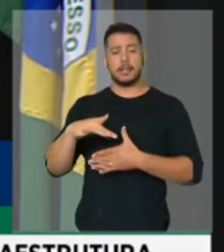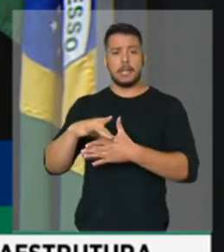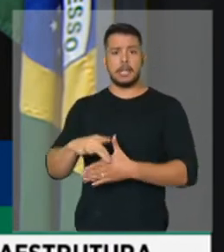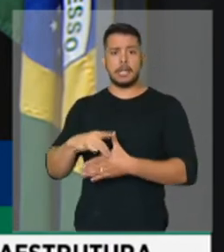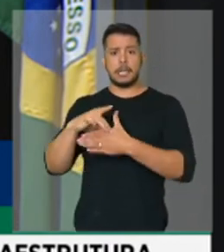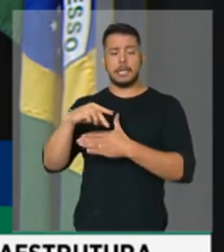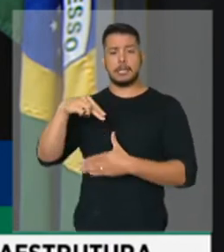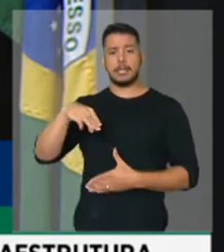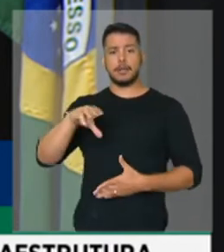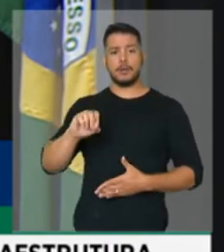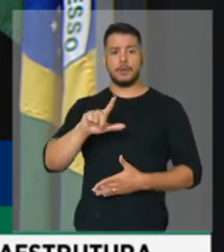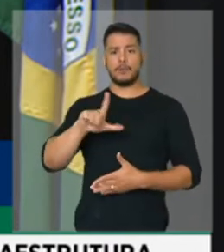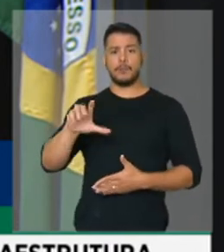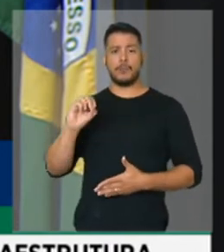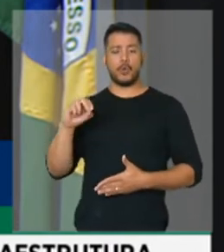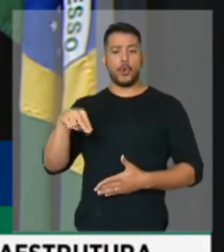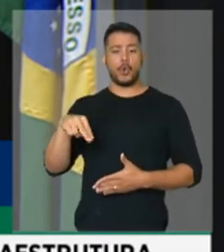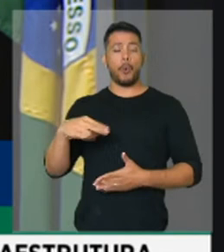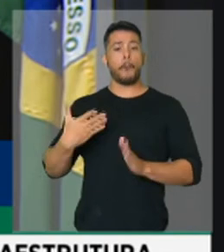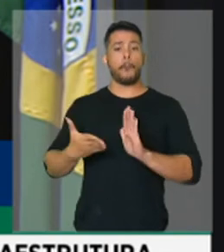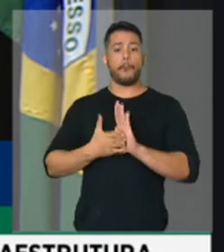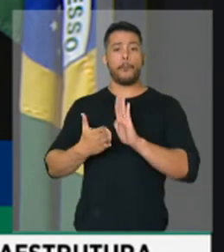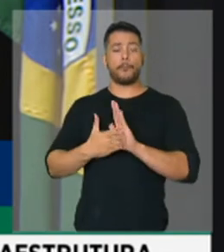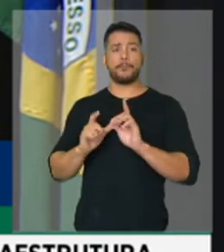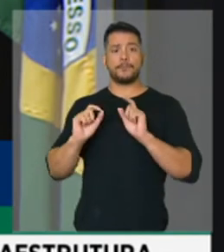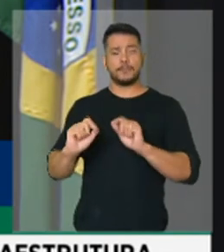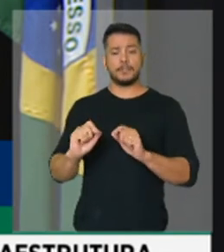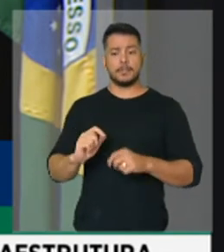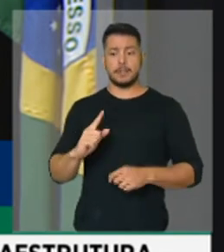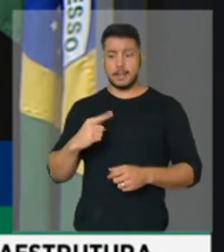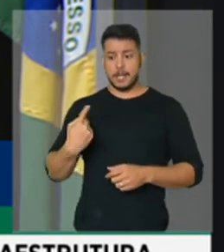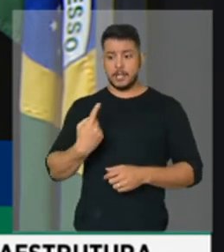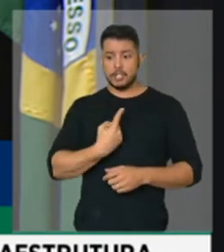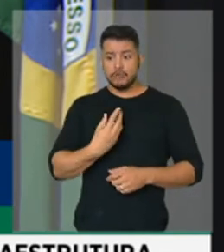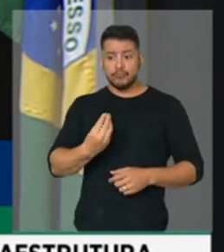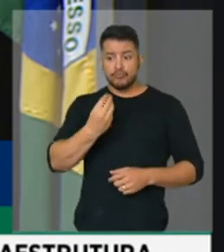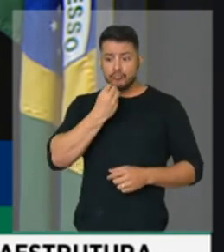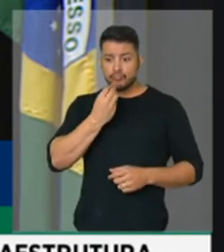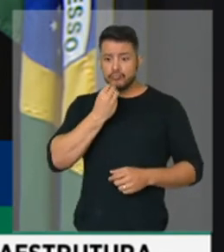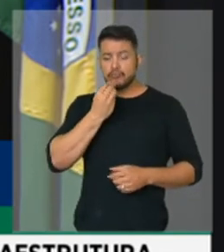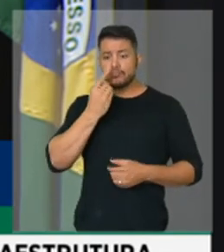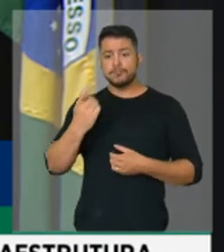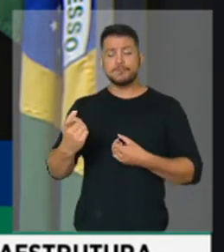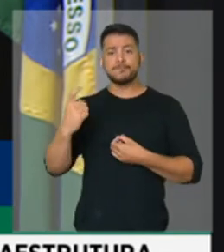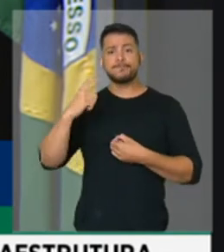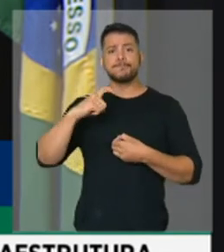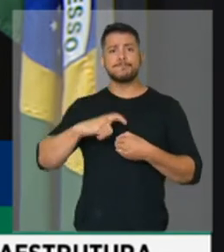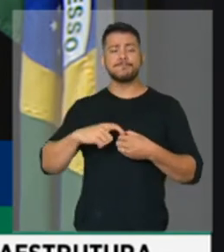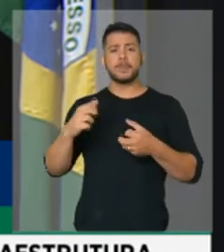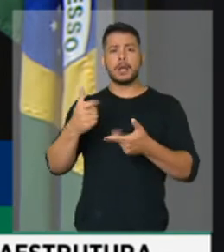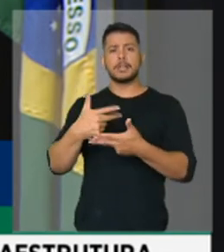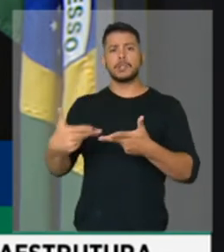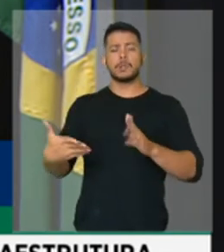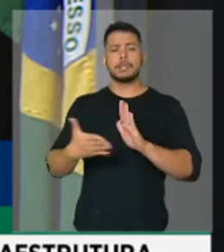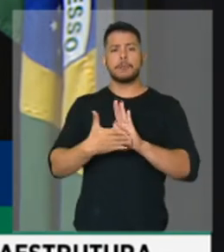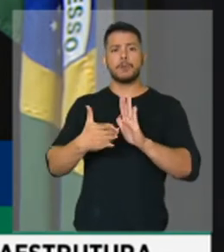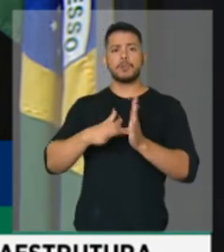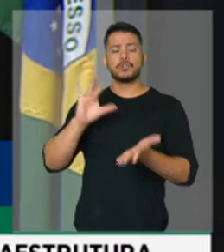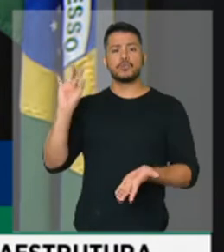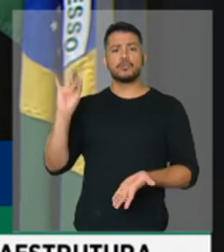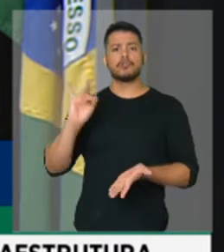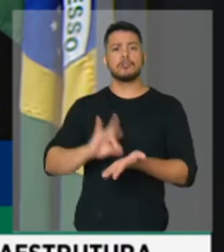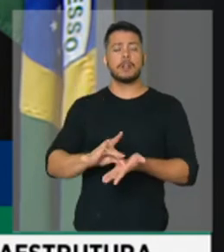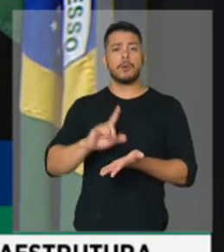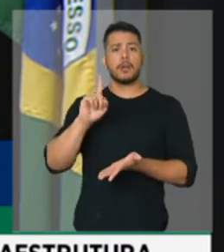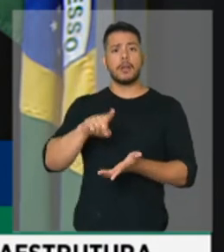Molon, ele propõe exatamente que nós pudéssemos recuperar aquilo que estava na proposta originária, que é